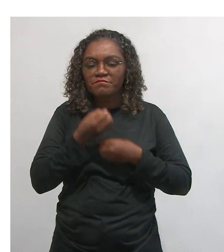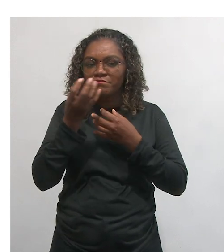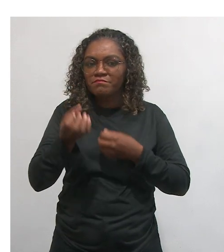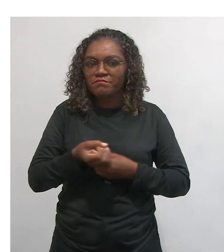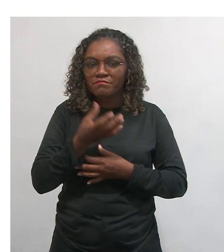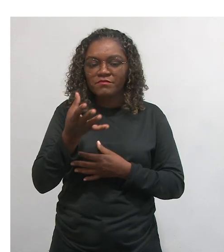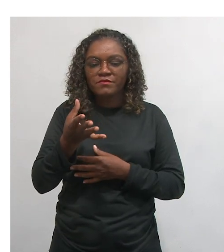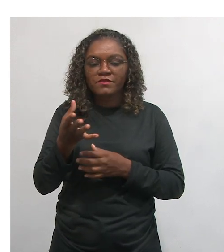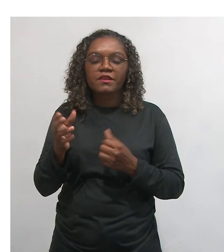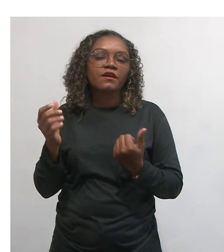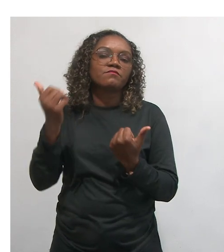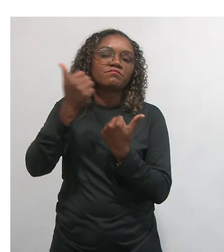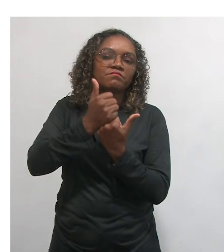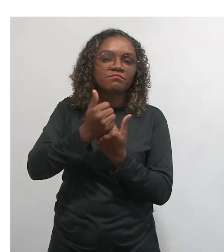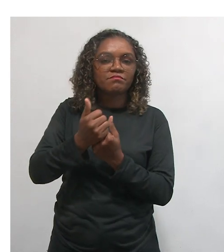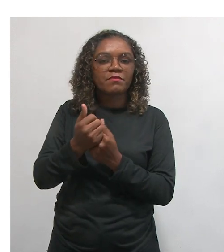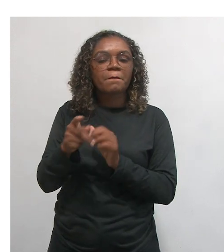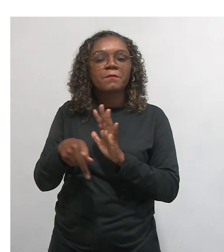da razão.